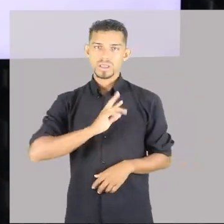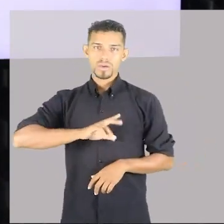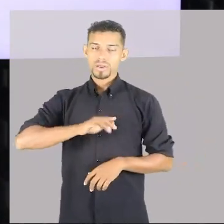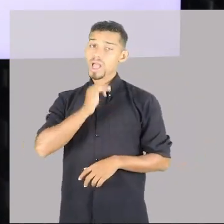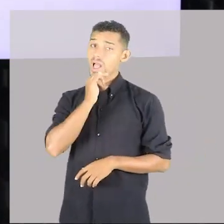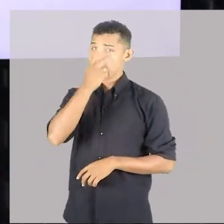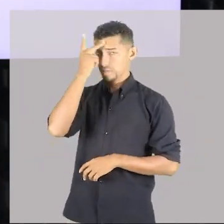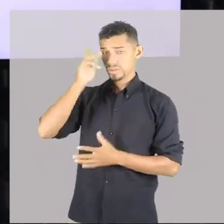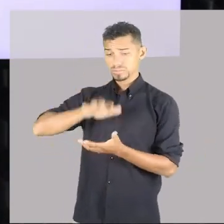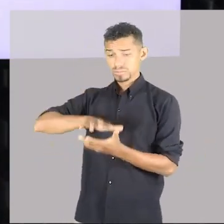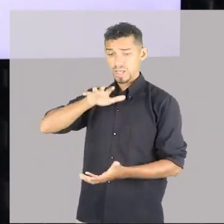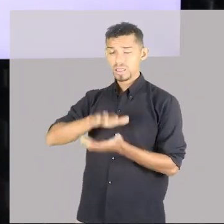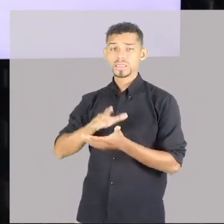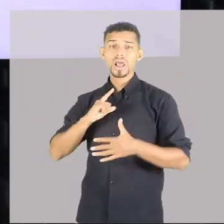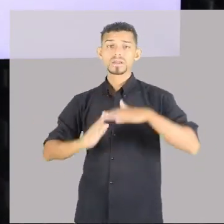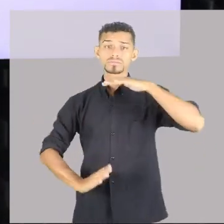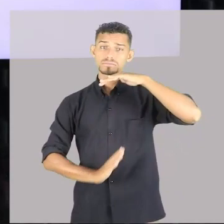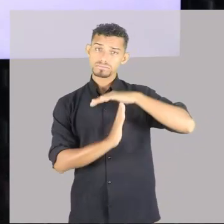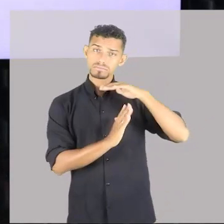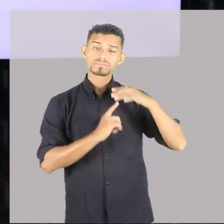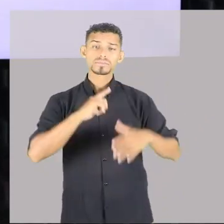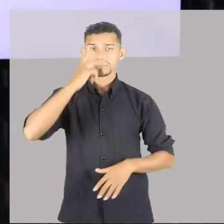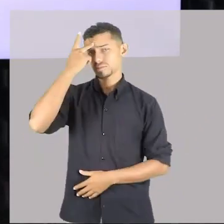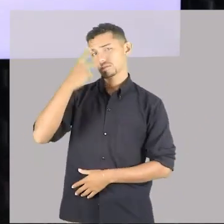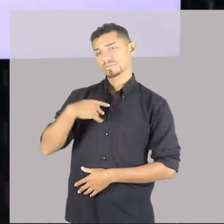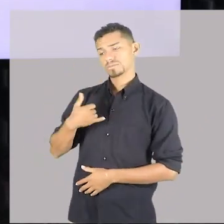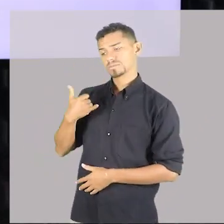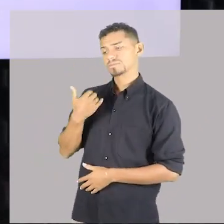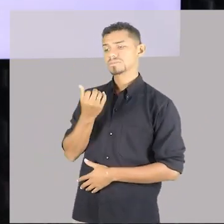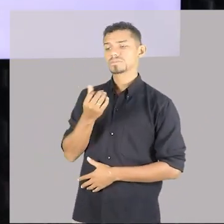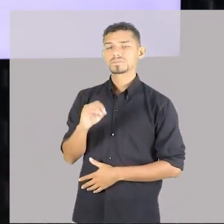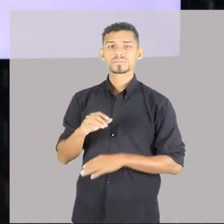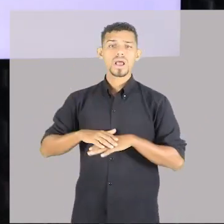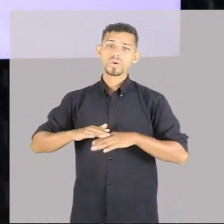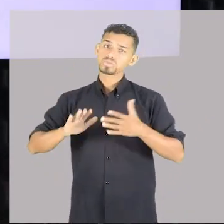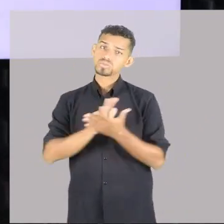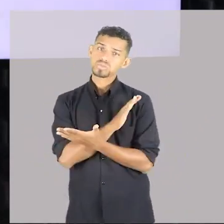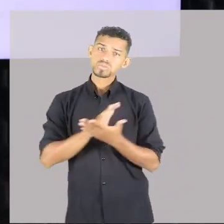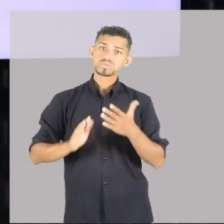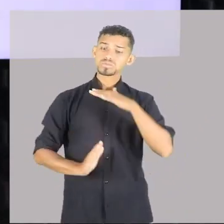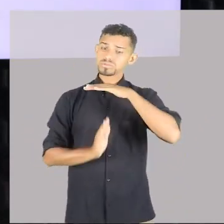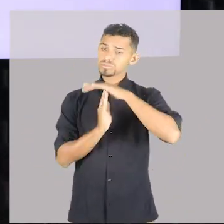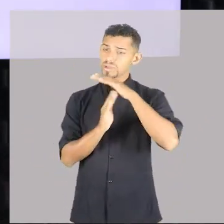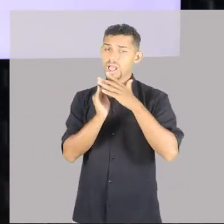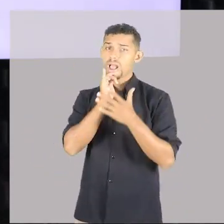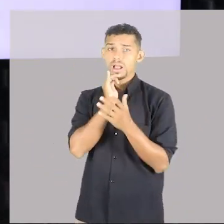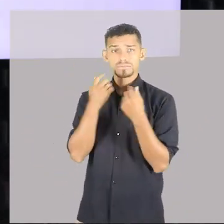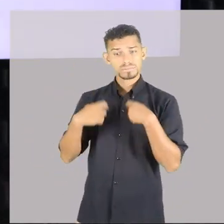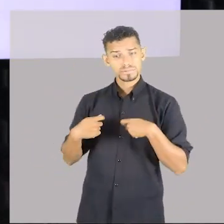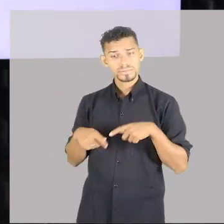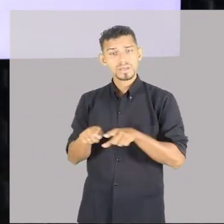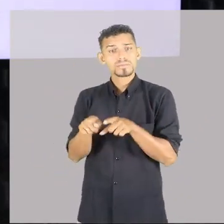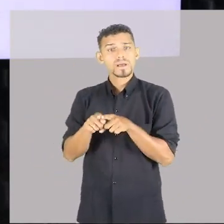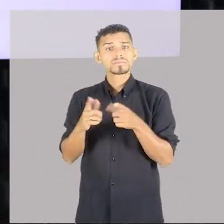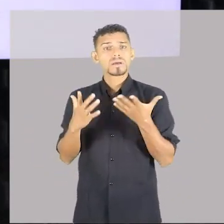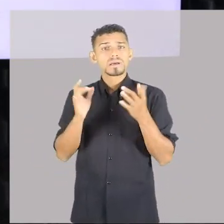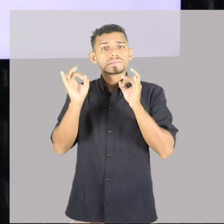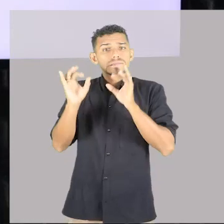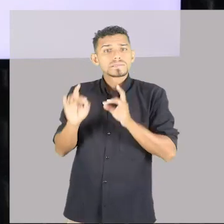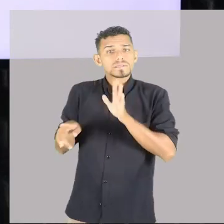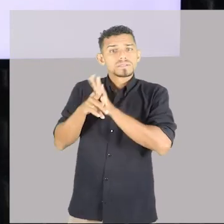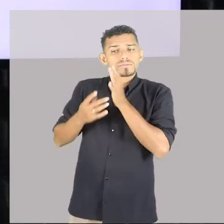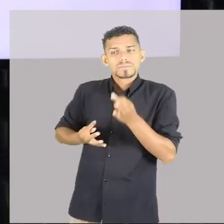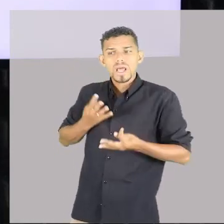idosa possui limitações, mais de 60 anos possui algumas limitações específicas, possui algumas necessidades especiais,